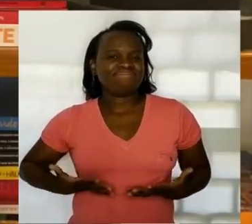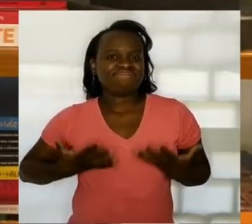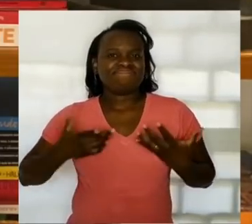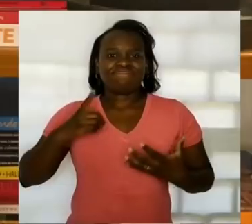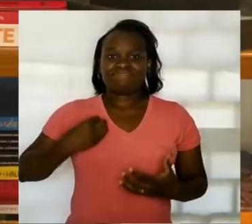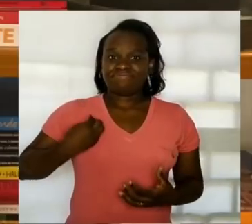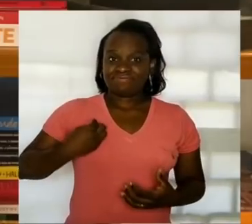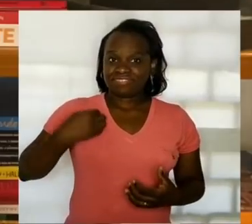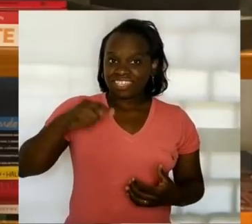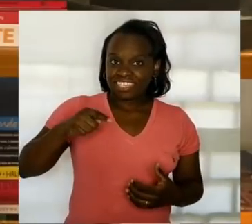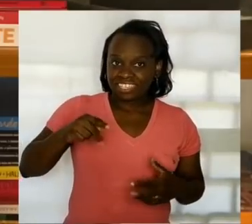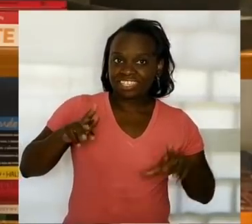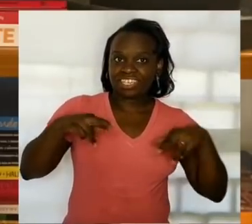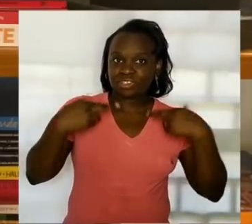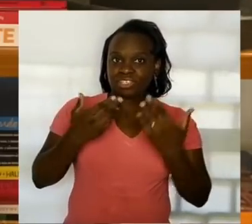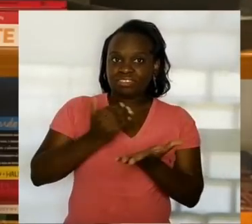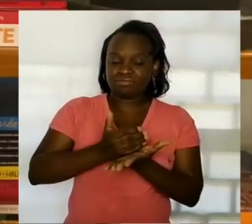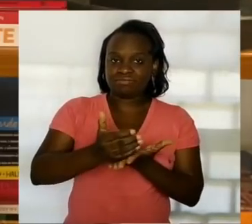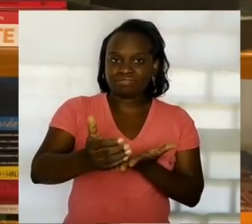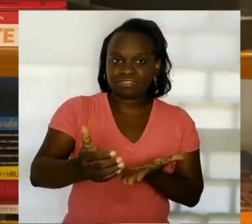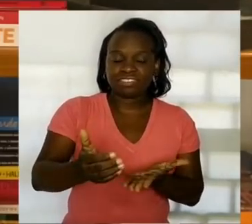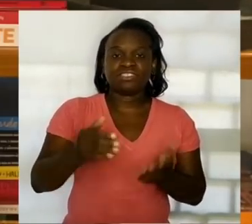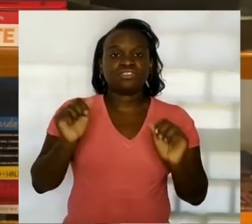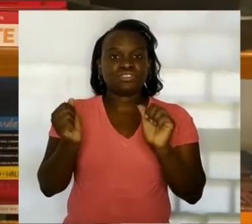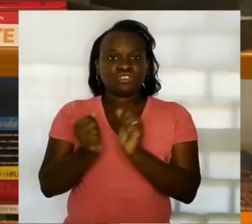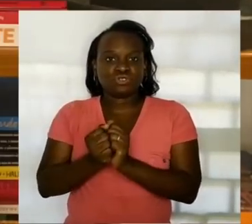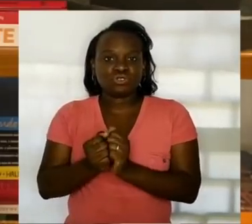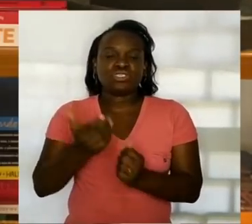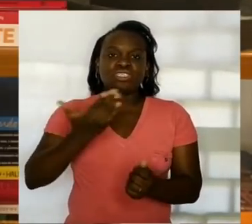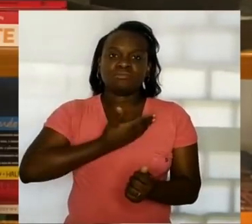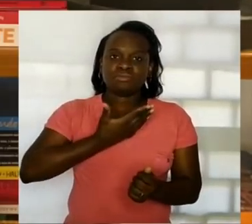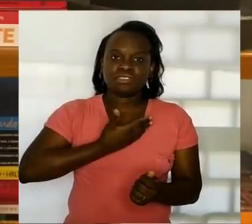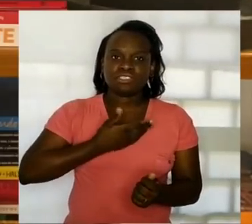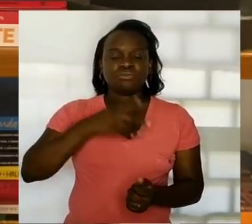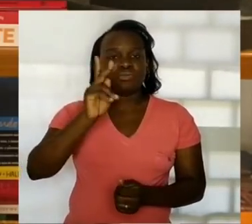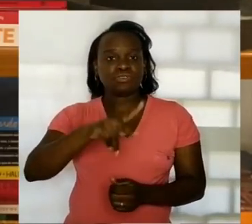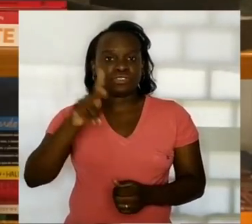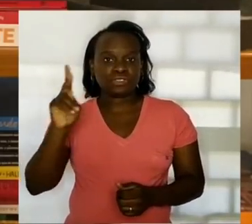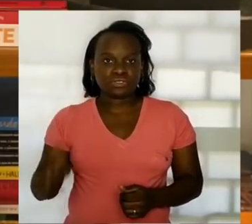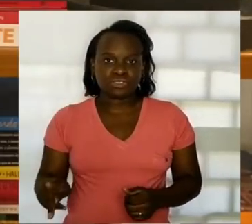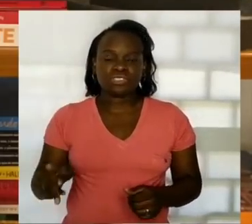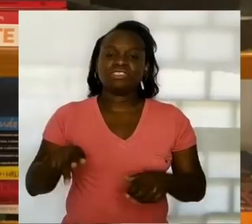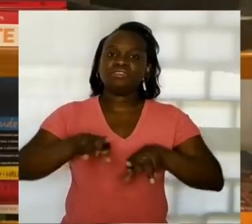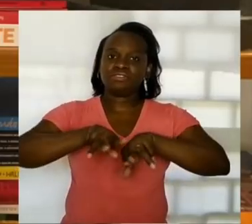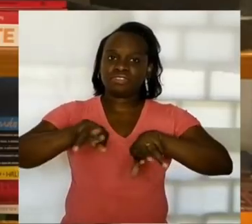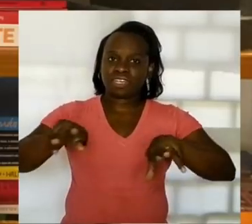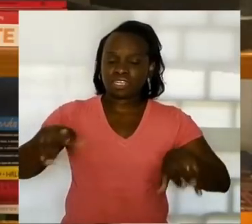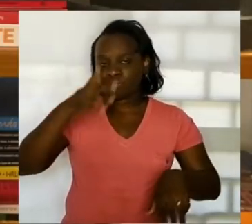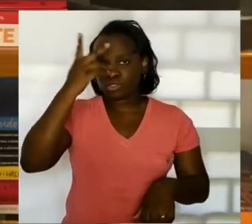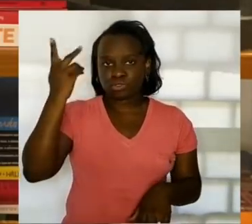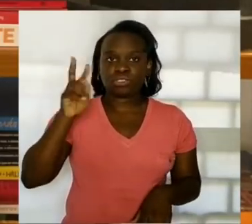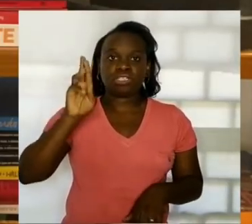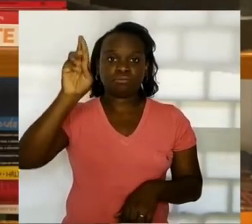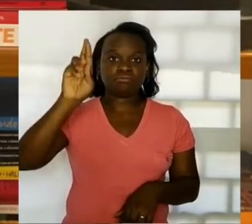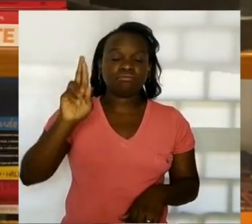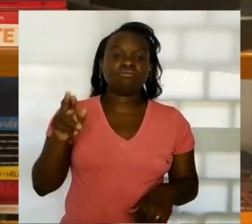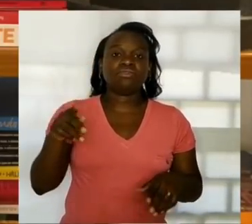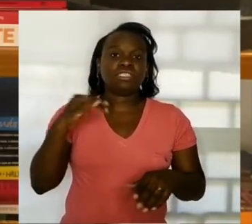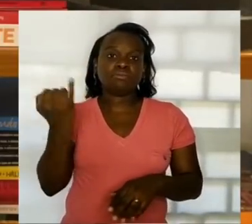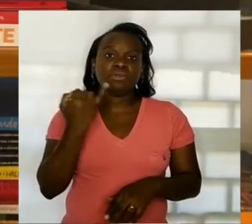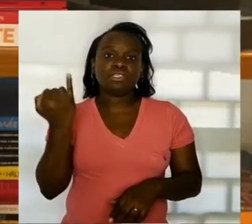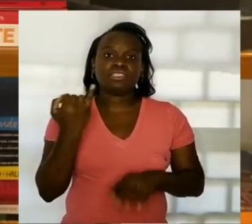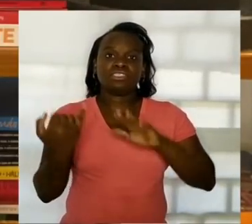estar aqui nessa cerimônia de abertura, junto com colegas, professores e demais representantes de